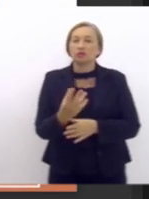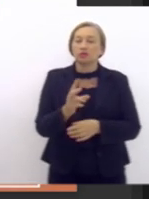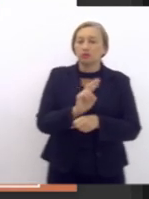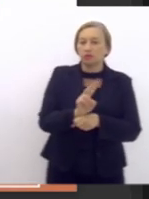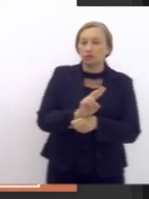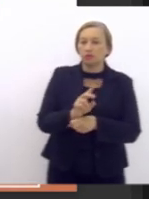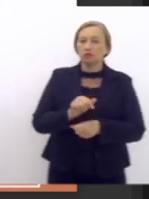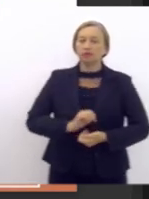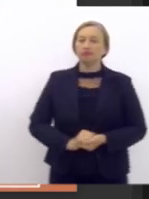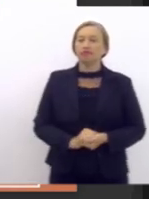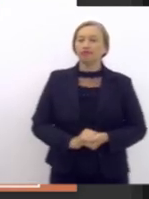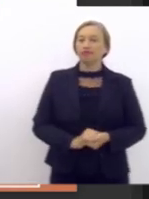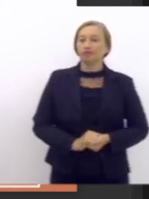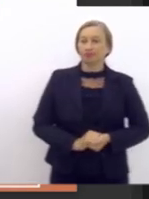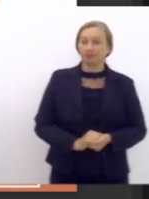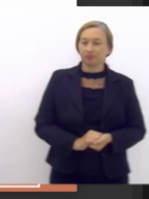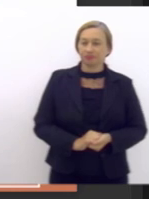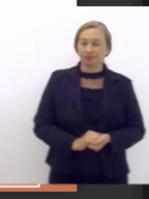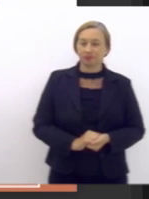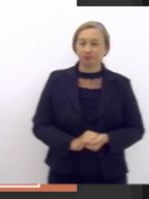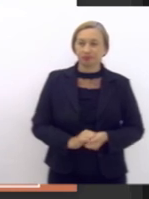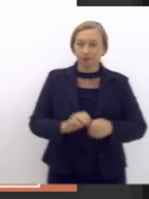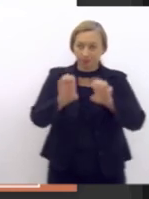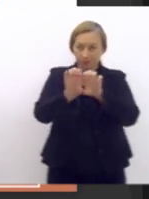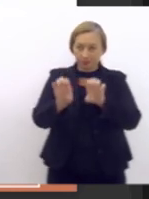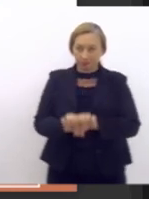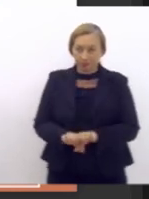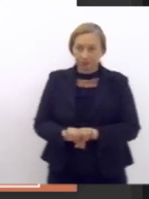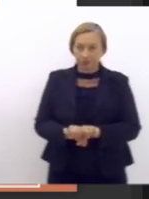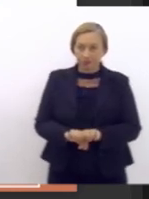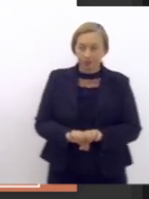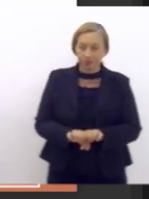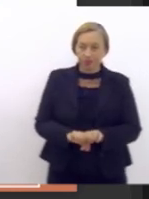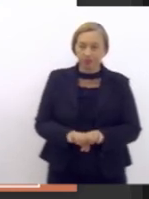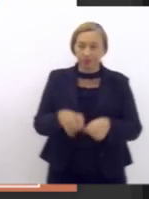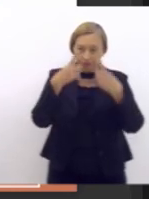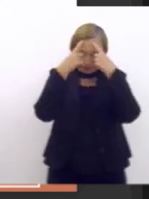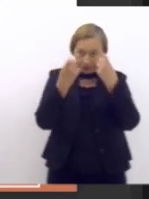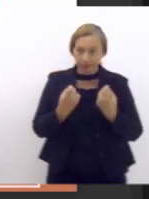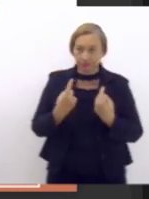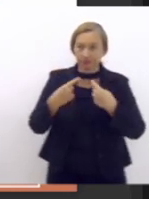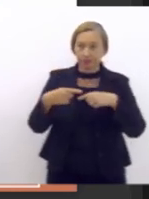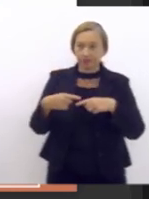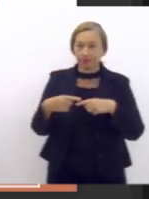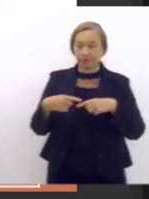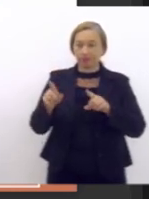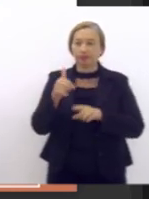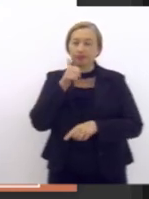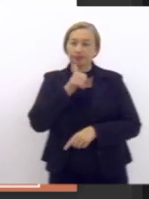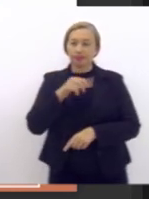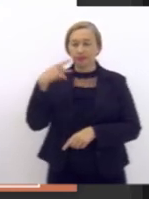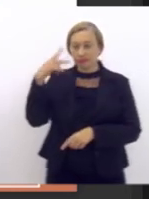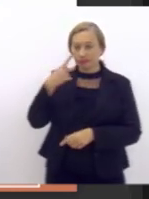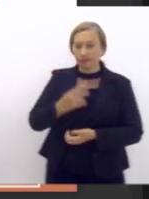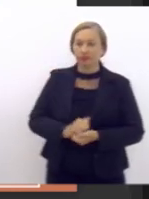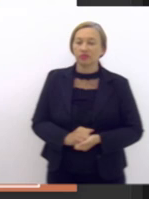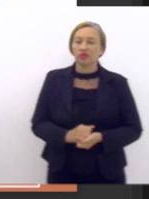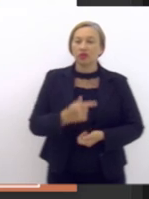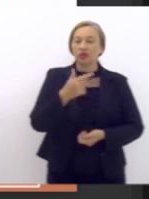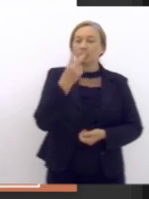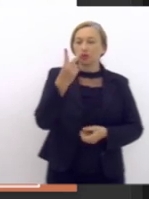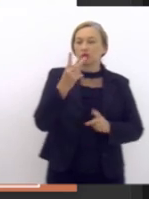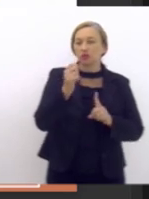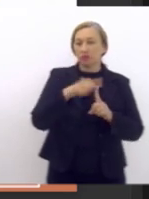criado esse eixo, né, de violência política. Foi criado junto, praticamente não,